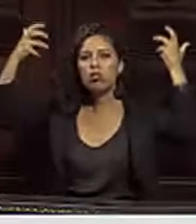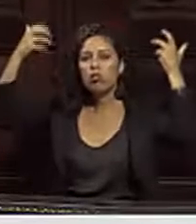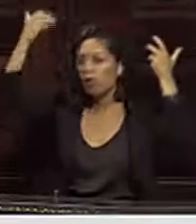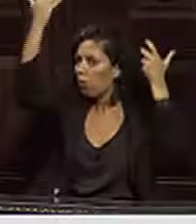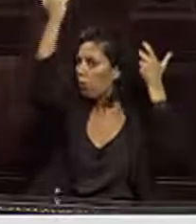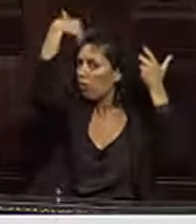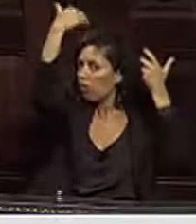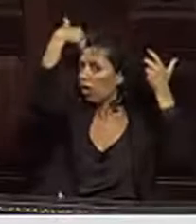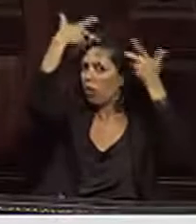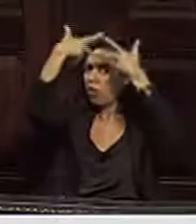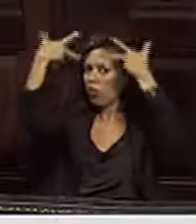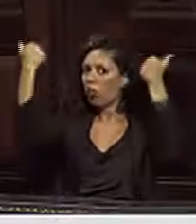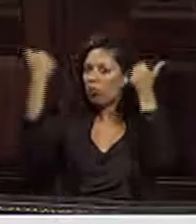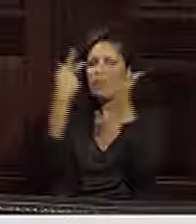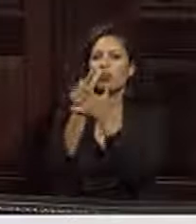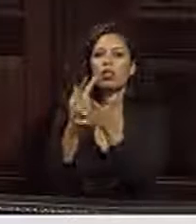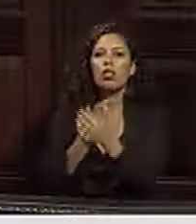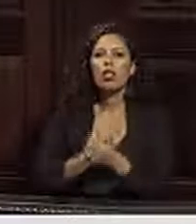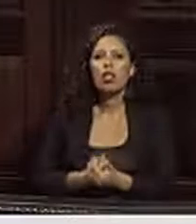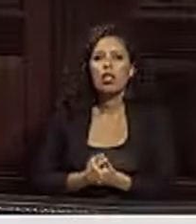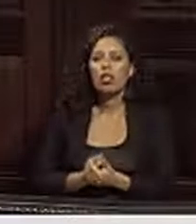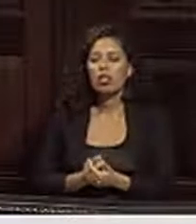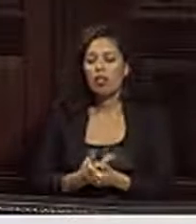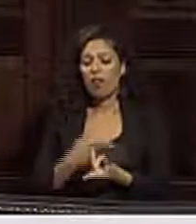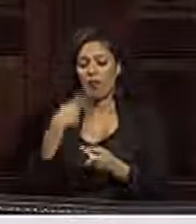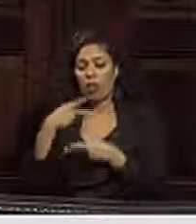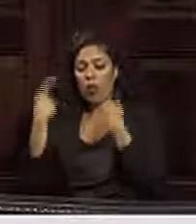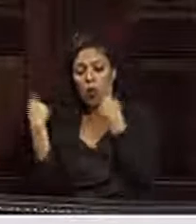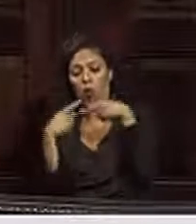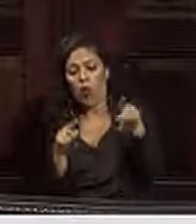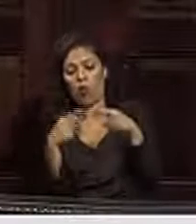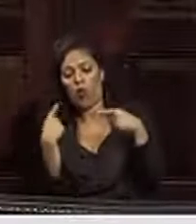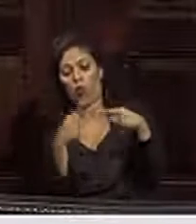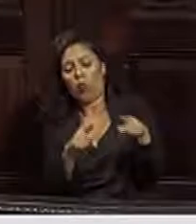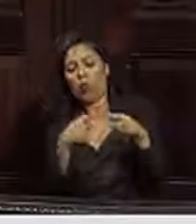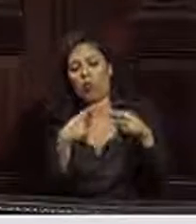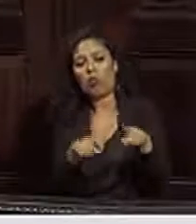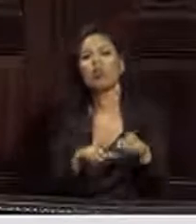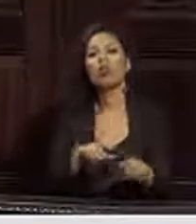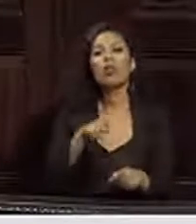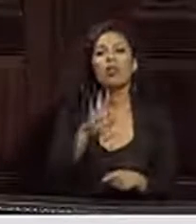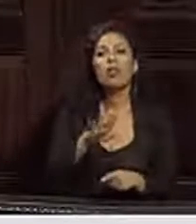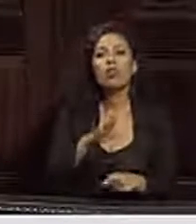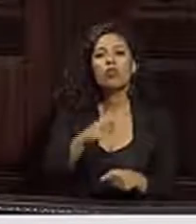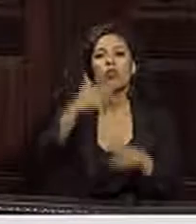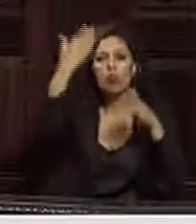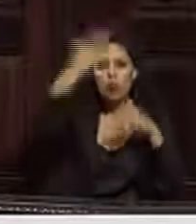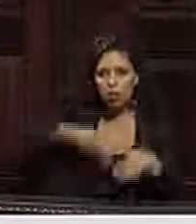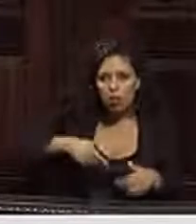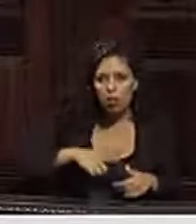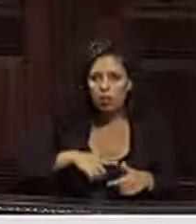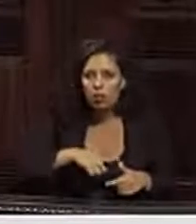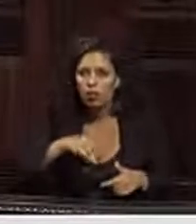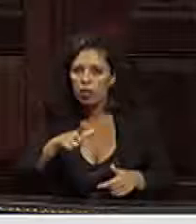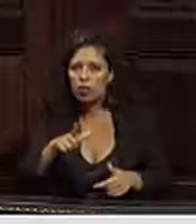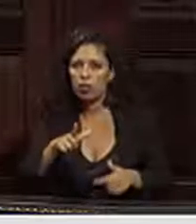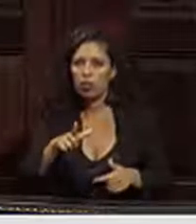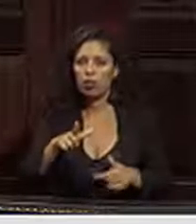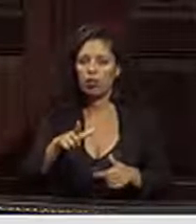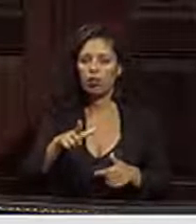Porque a gente não tem prova. Como que a pessoa pode se defender se um outro fala assim: